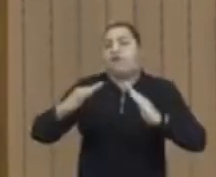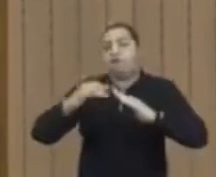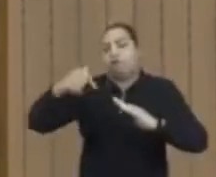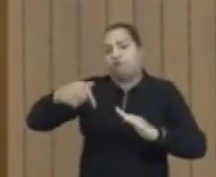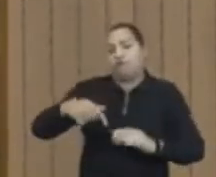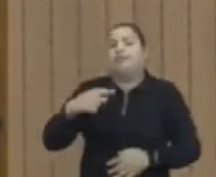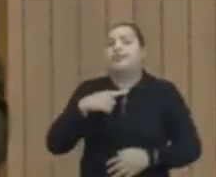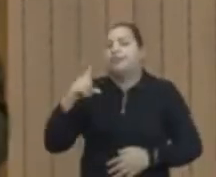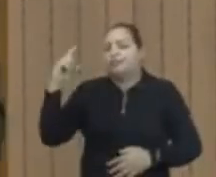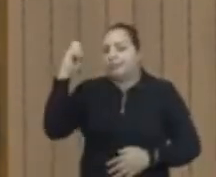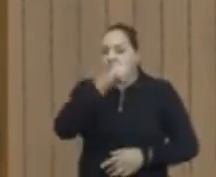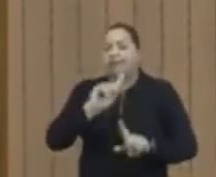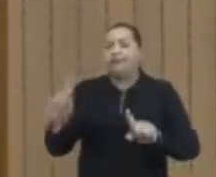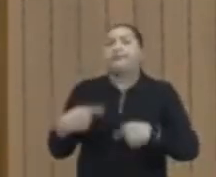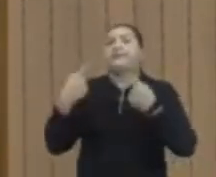aqui.